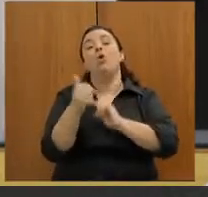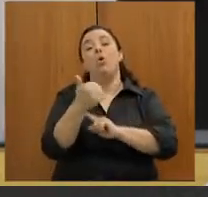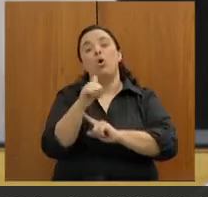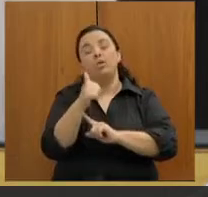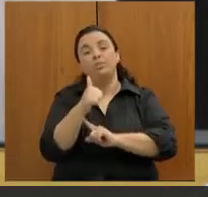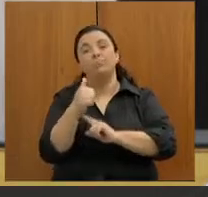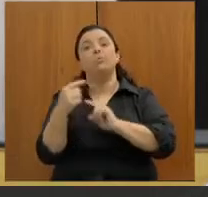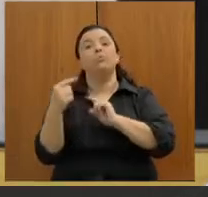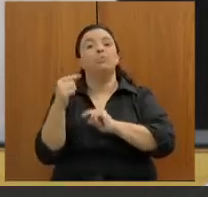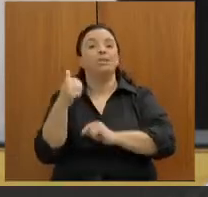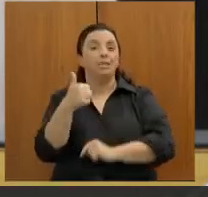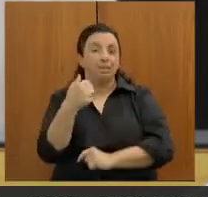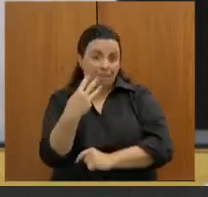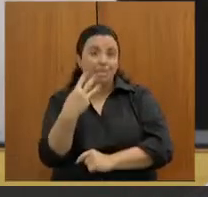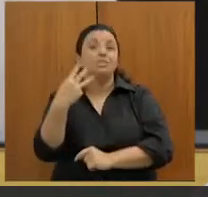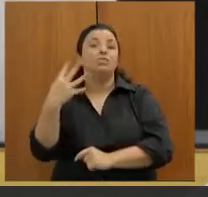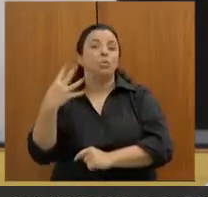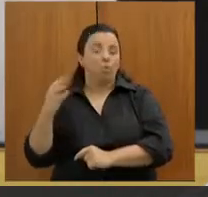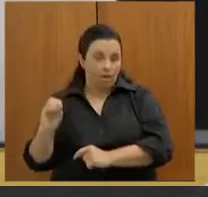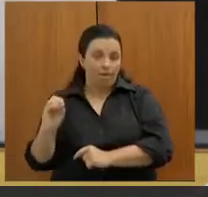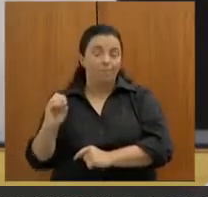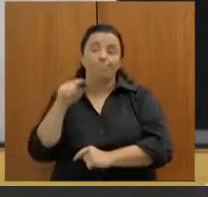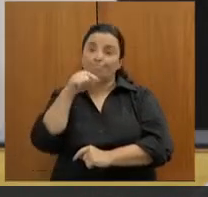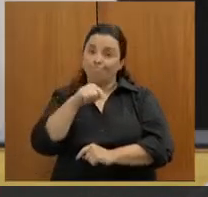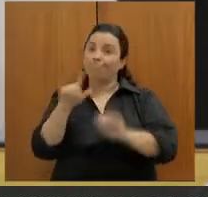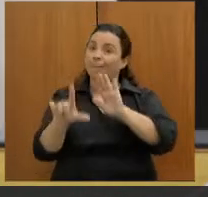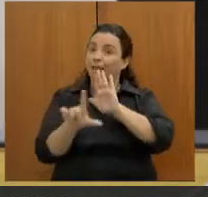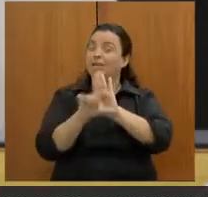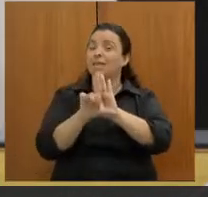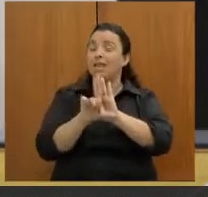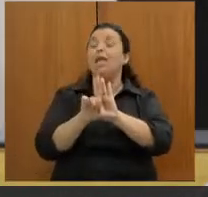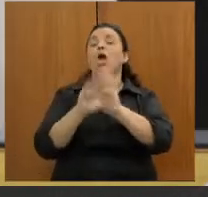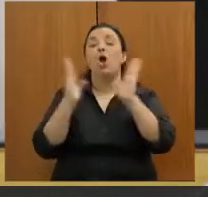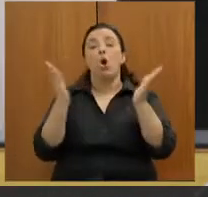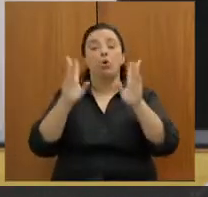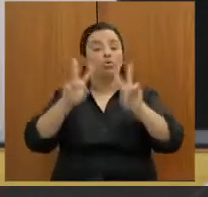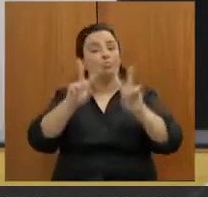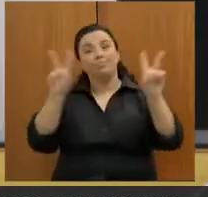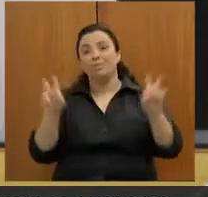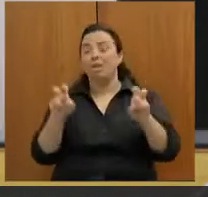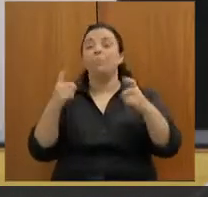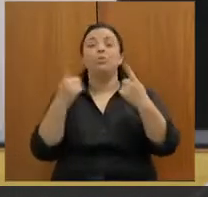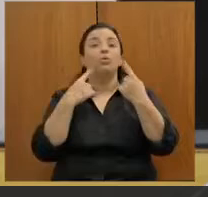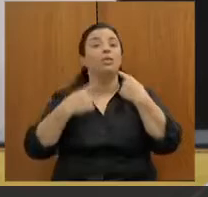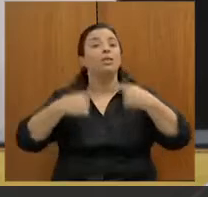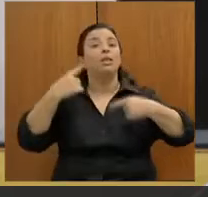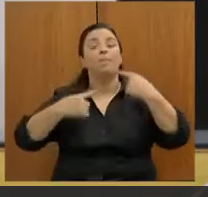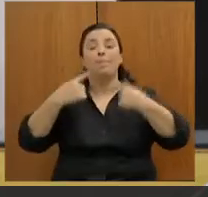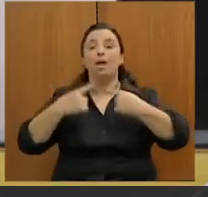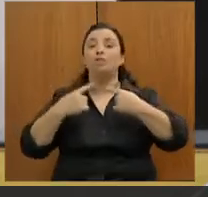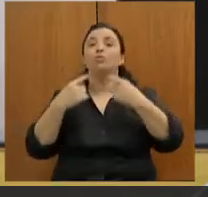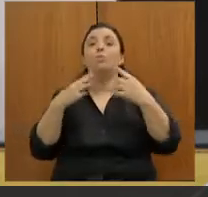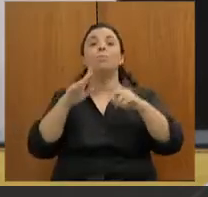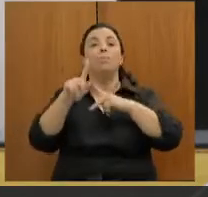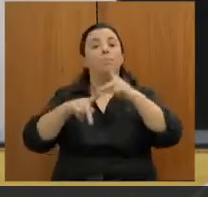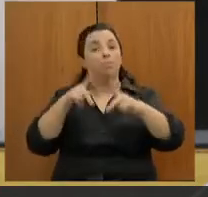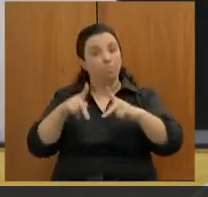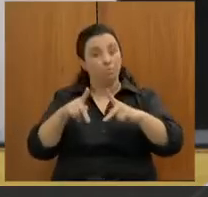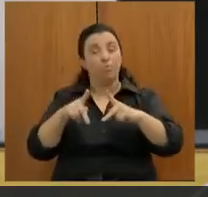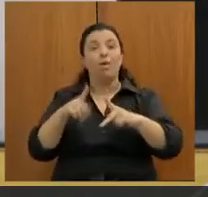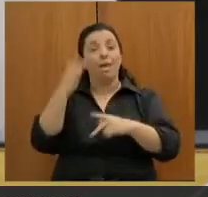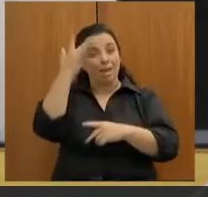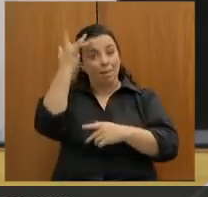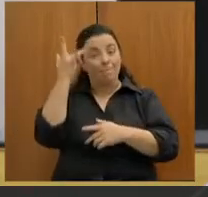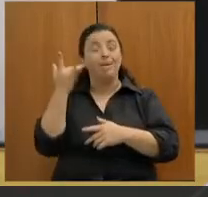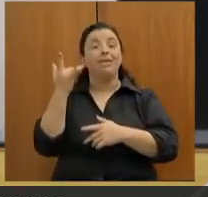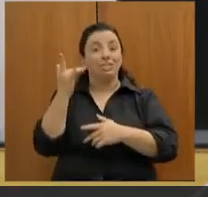lei esta que é motivo né do nosso debate público que começa comemora amanhã 15 anos de